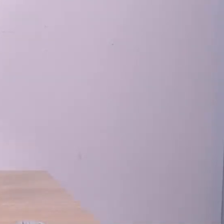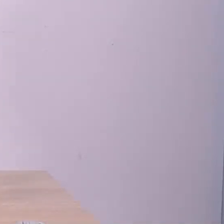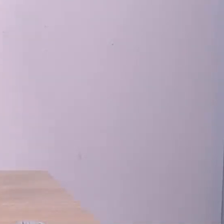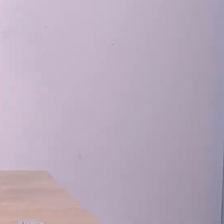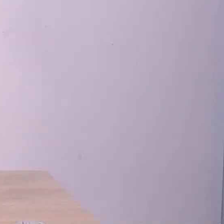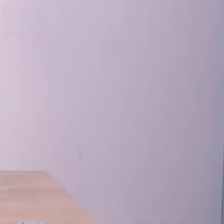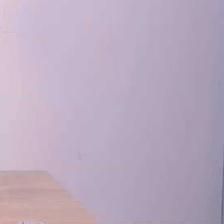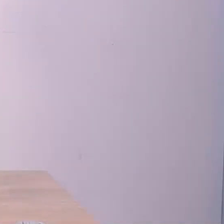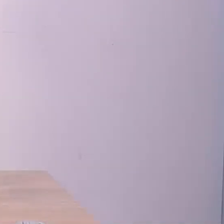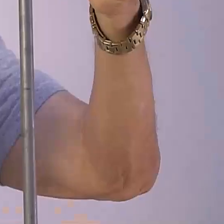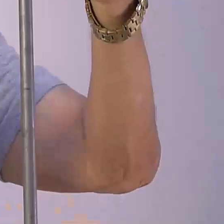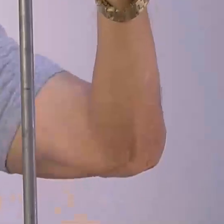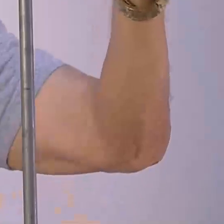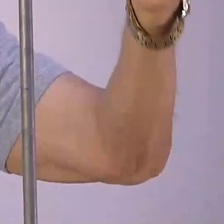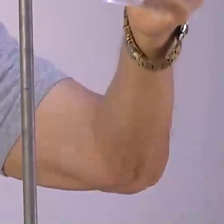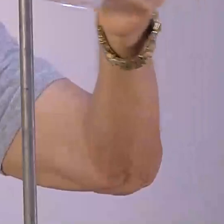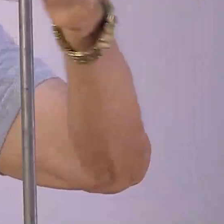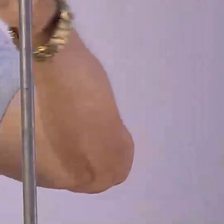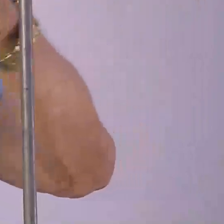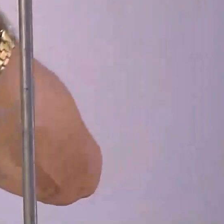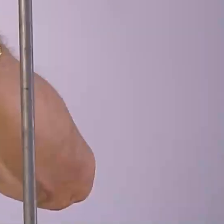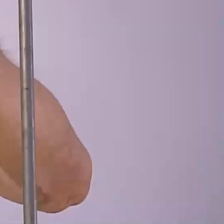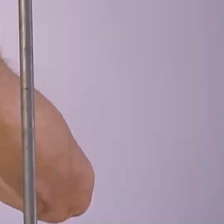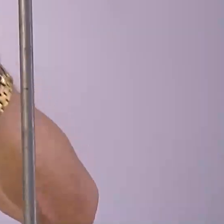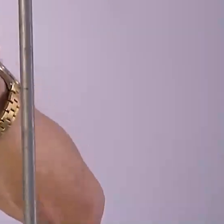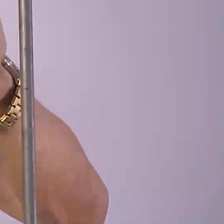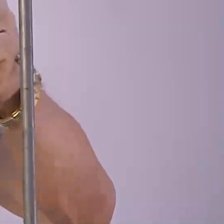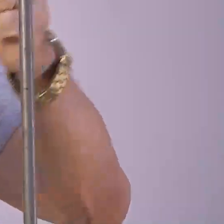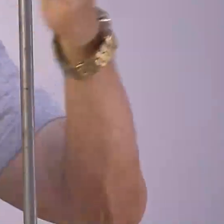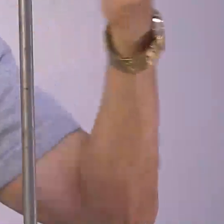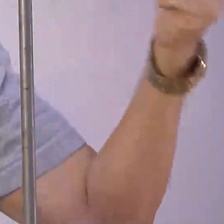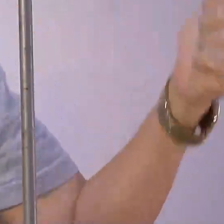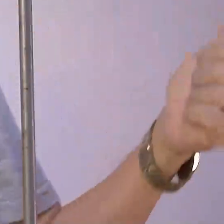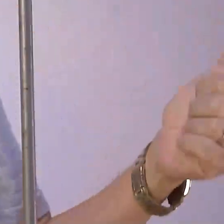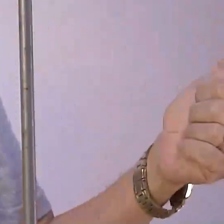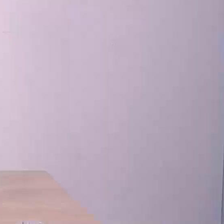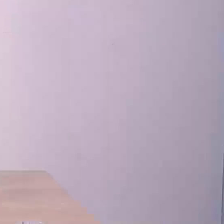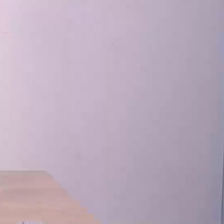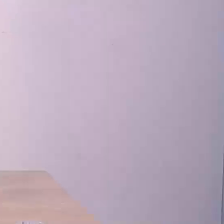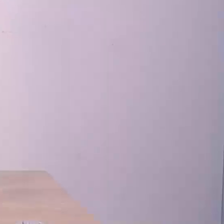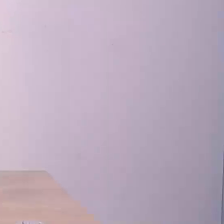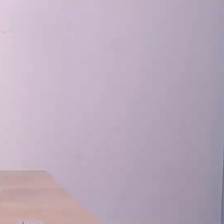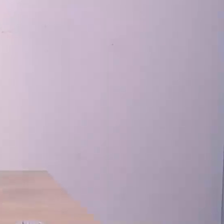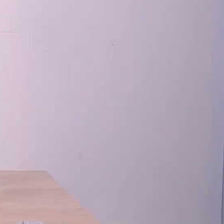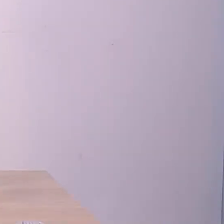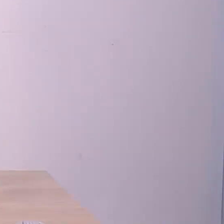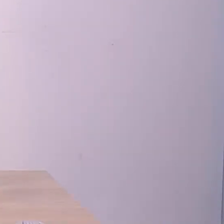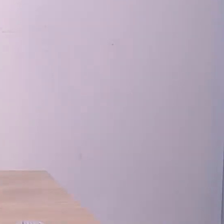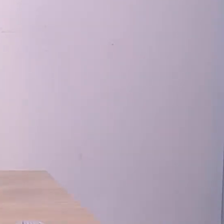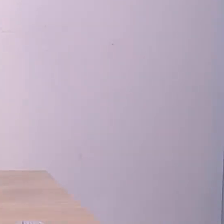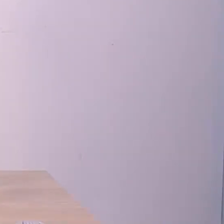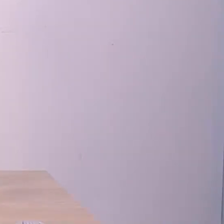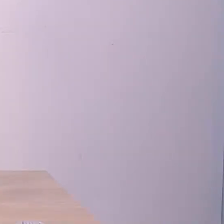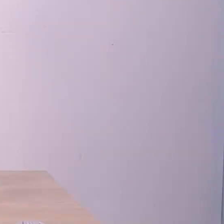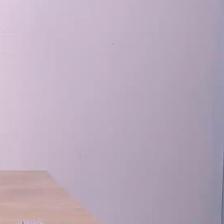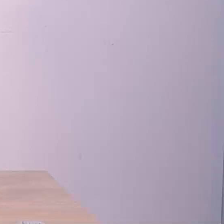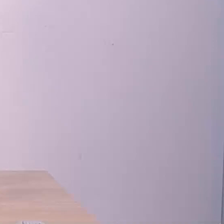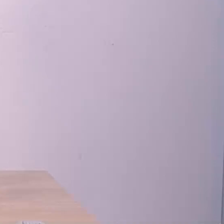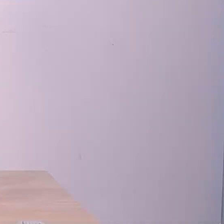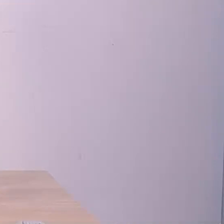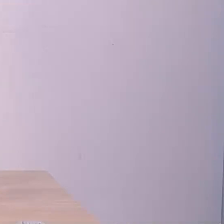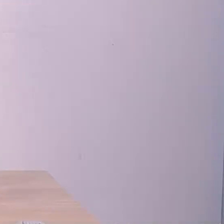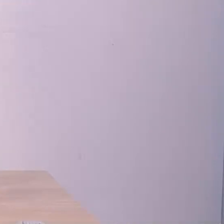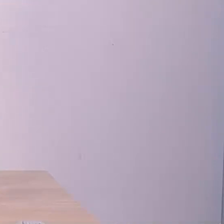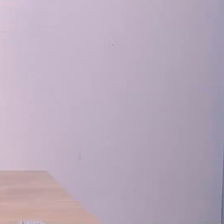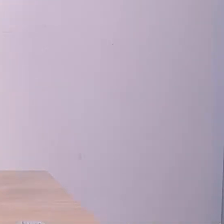consegui obter a água limpa a partir da mistura que eu tinha areia e